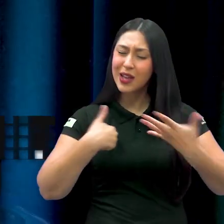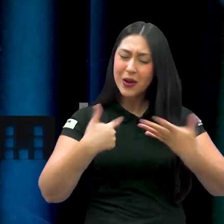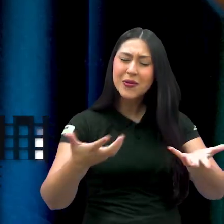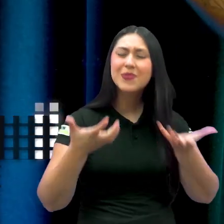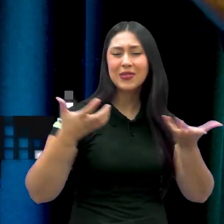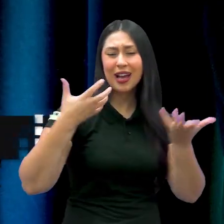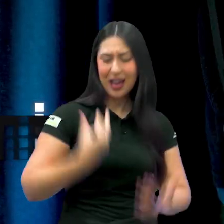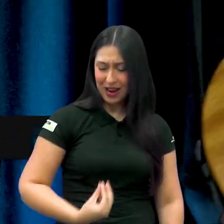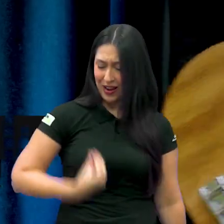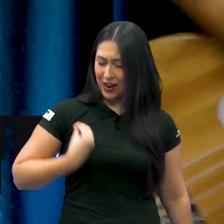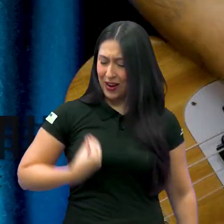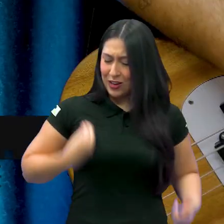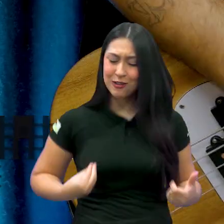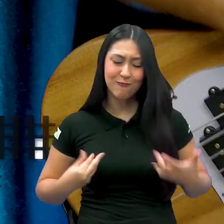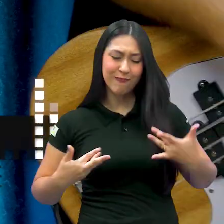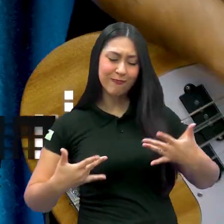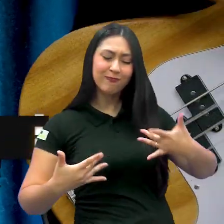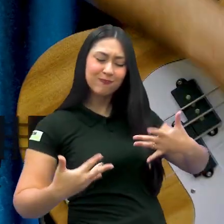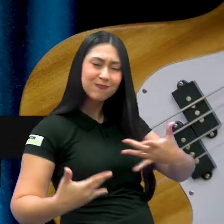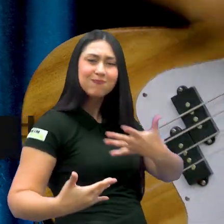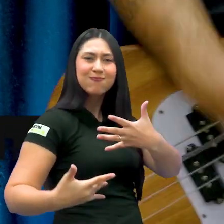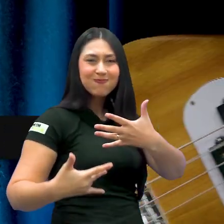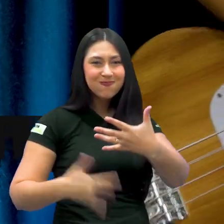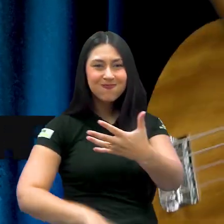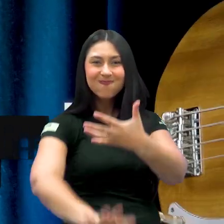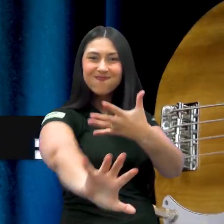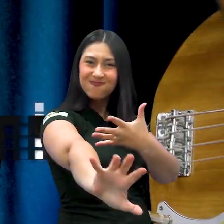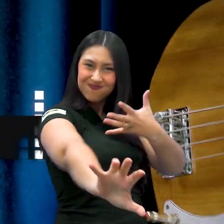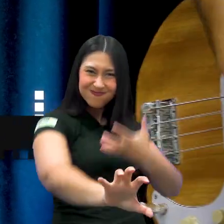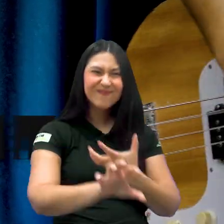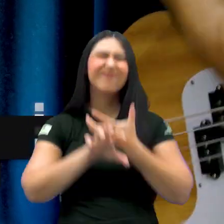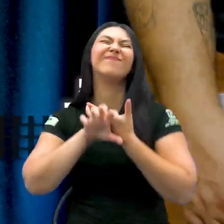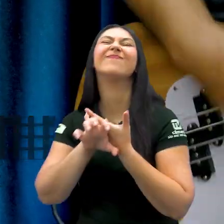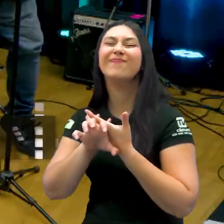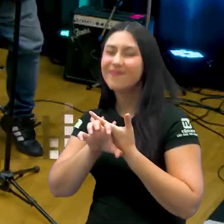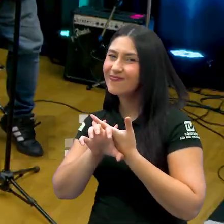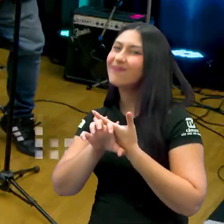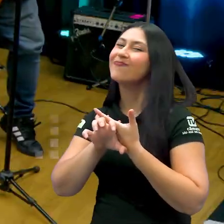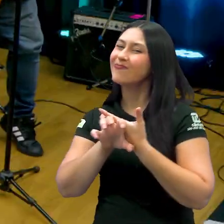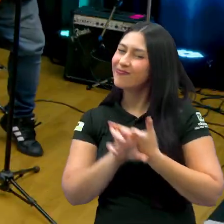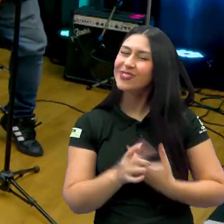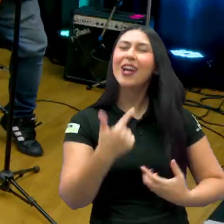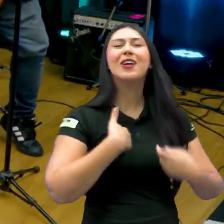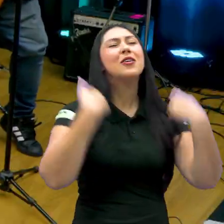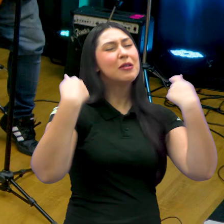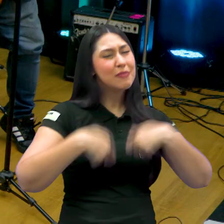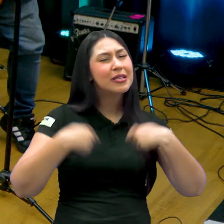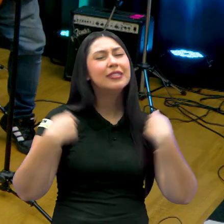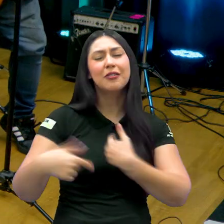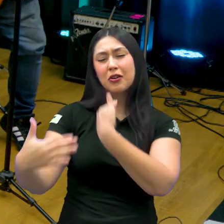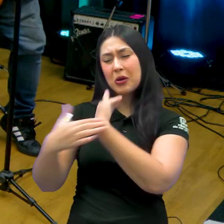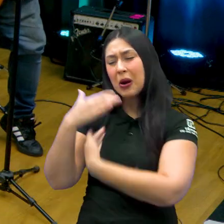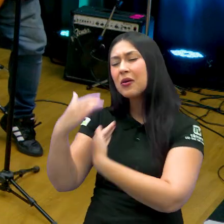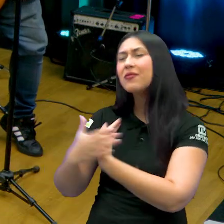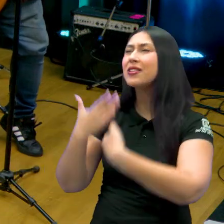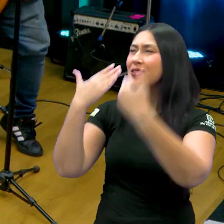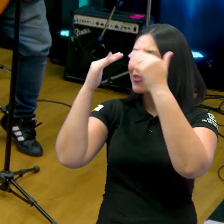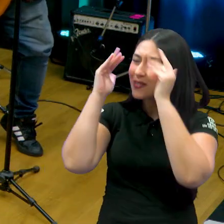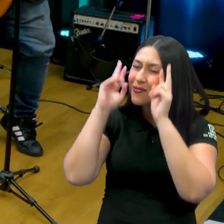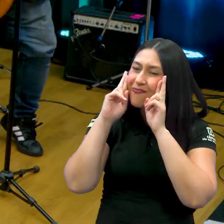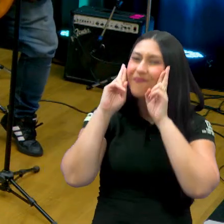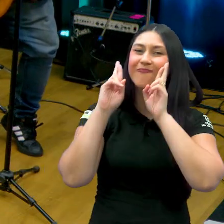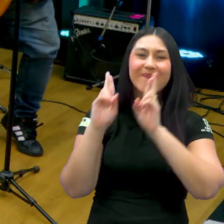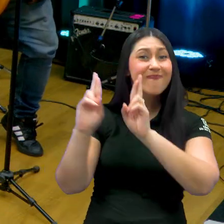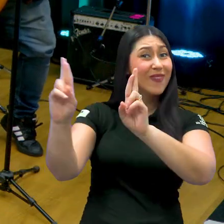Só quero viver a vida assim, com você perto de mim. Deveria ter falado como a